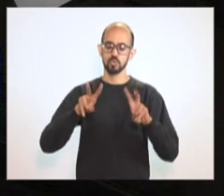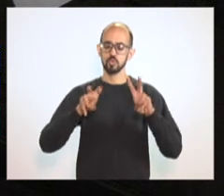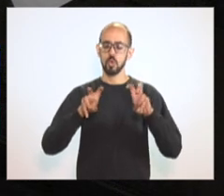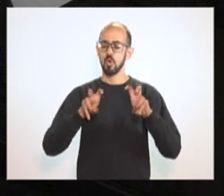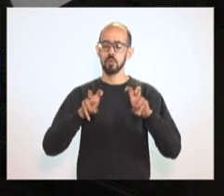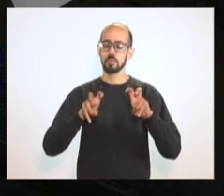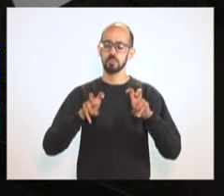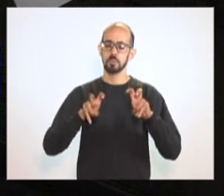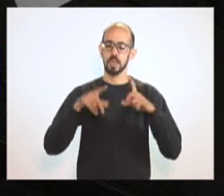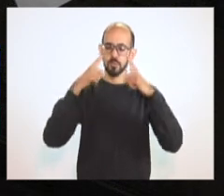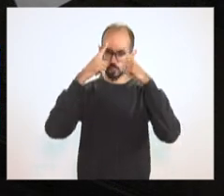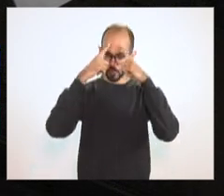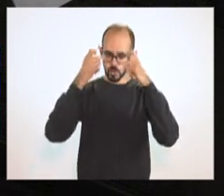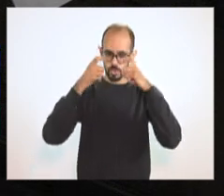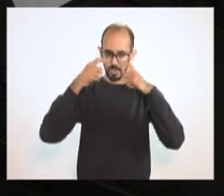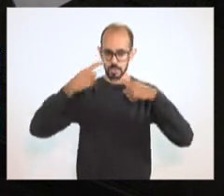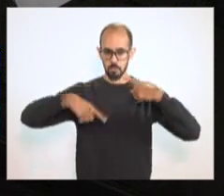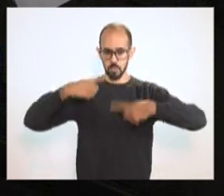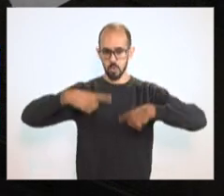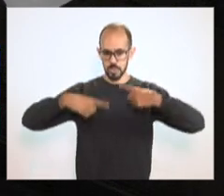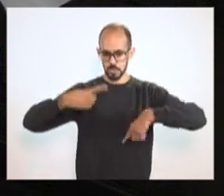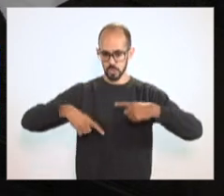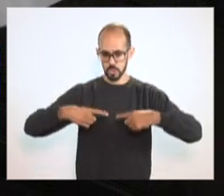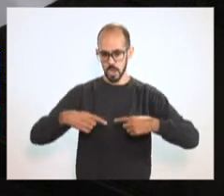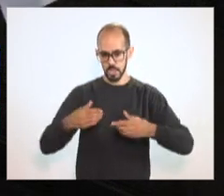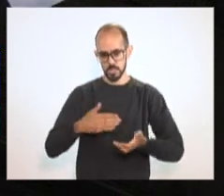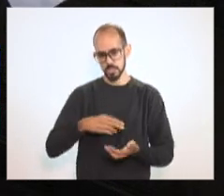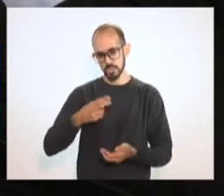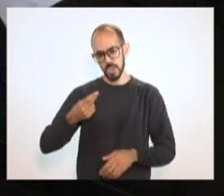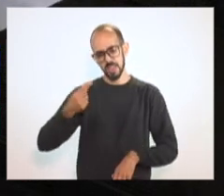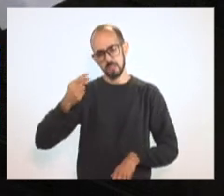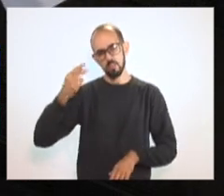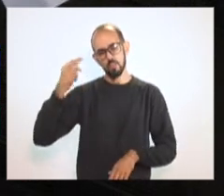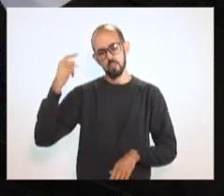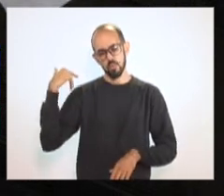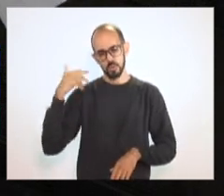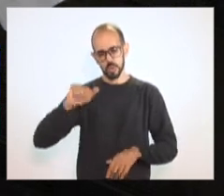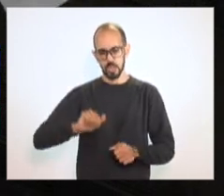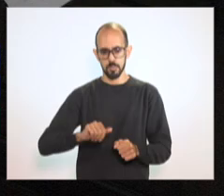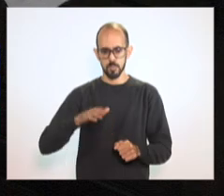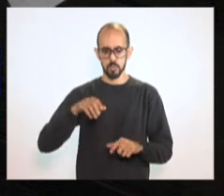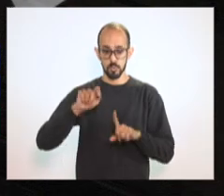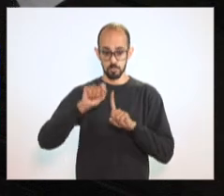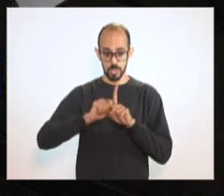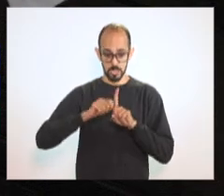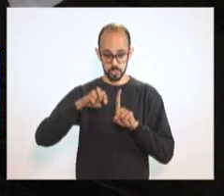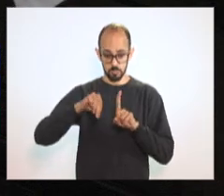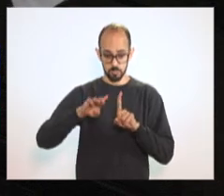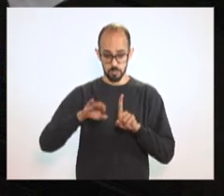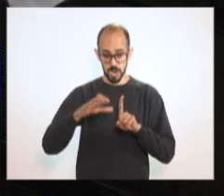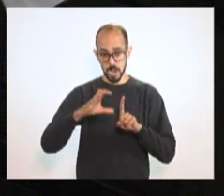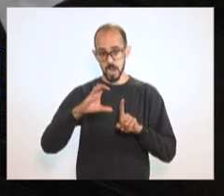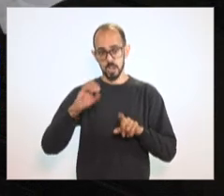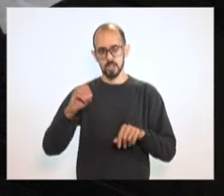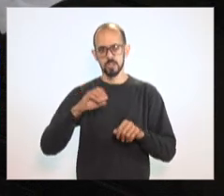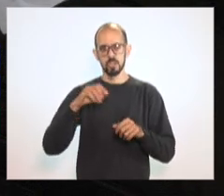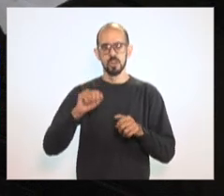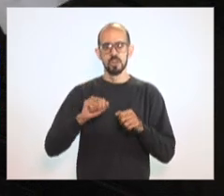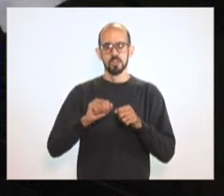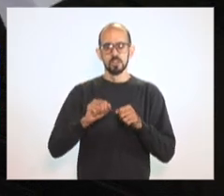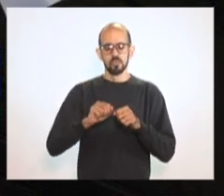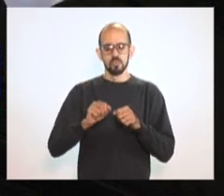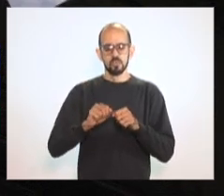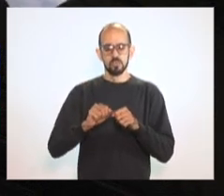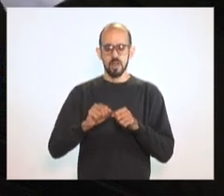a violência política ela não é de hoje ele é um tema que nesse mês de março nos provoca a